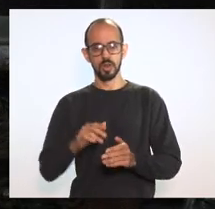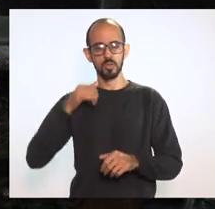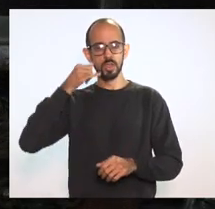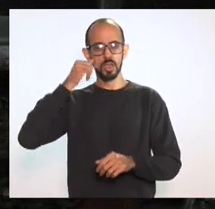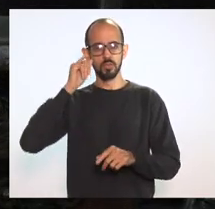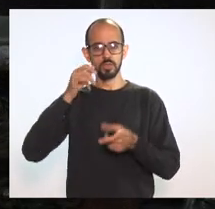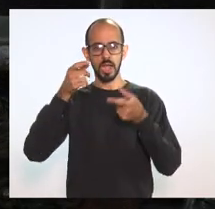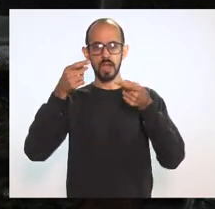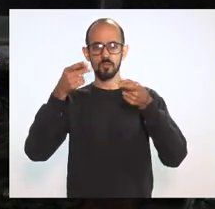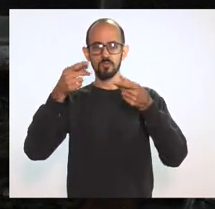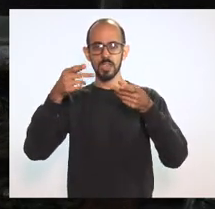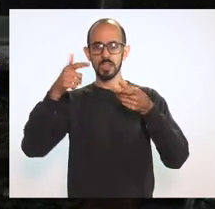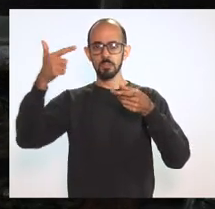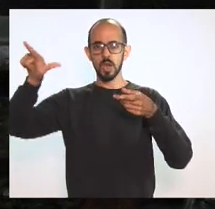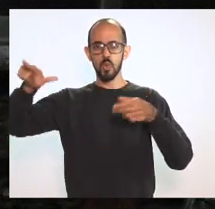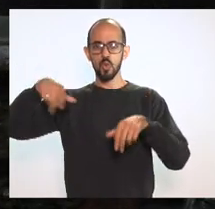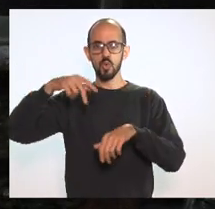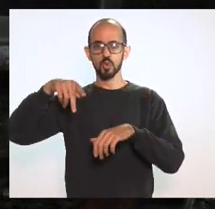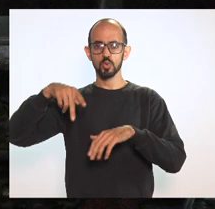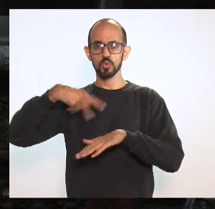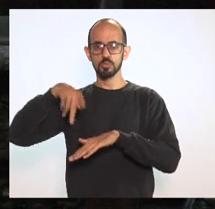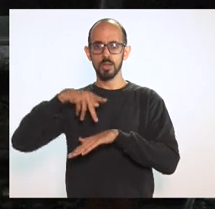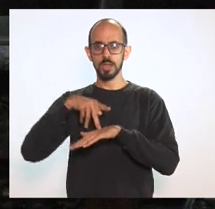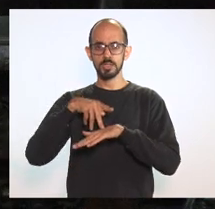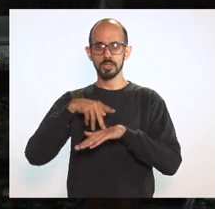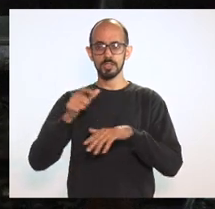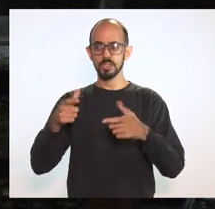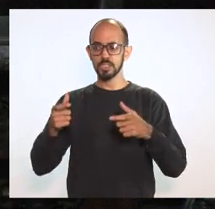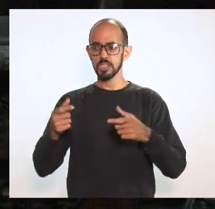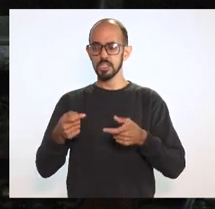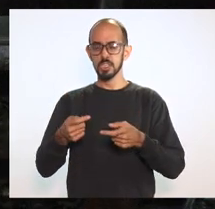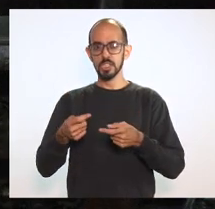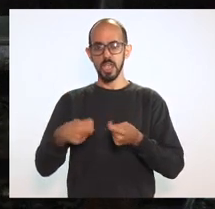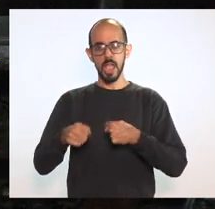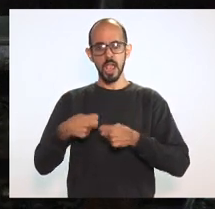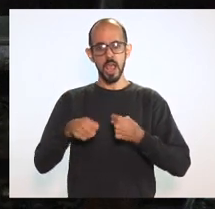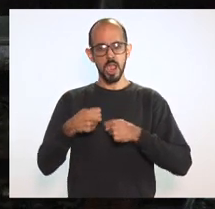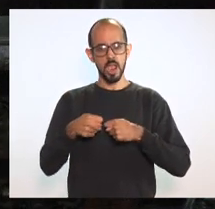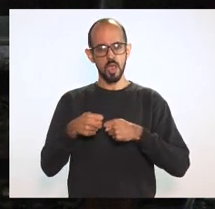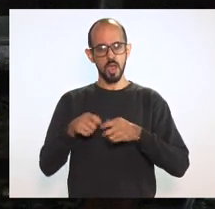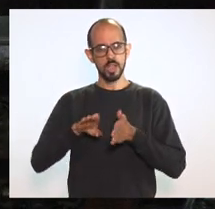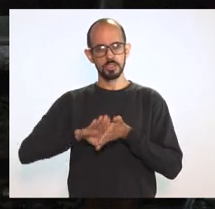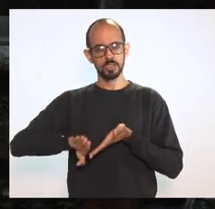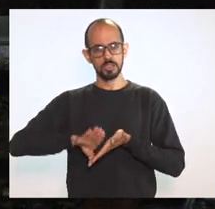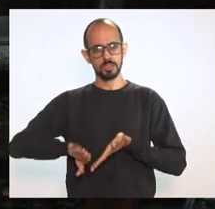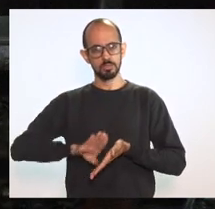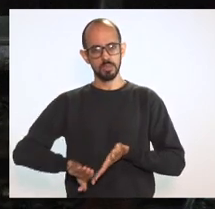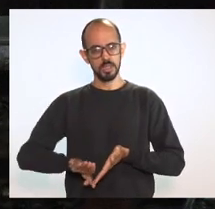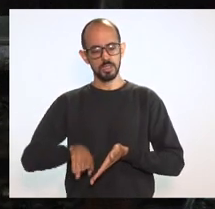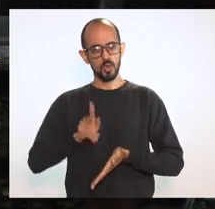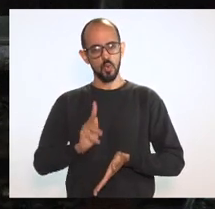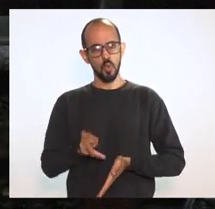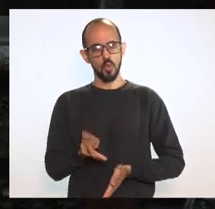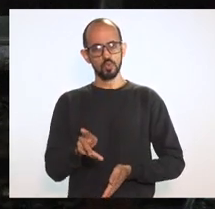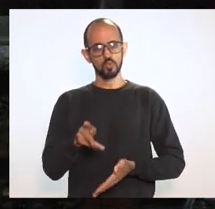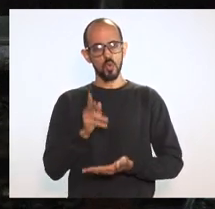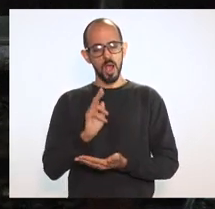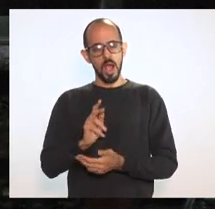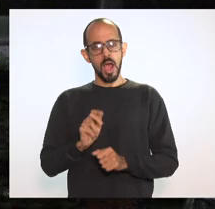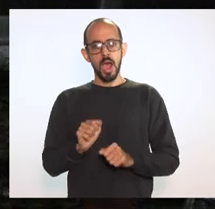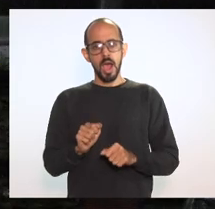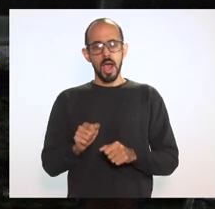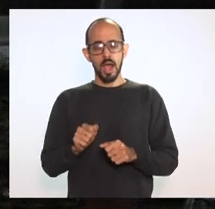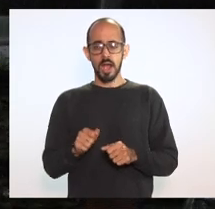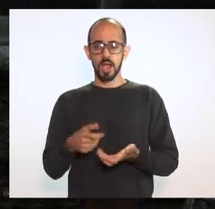navios, diminuir despesas com o afretamento de navios estrangeiros, assegurar a continuidade das encomendas